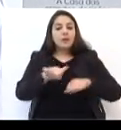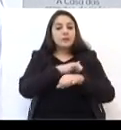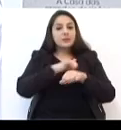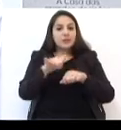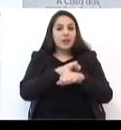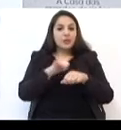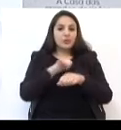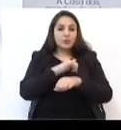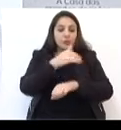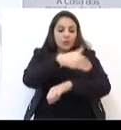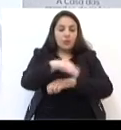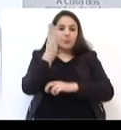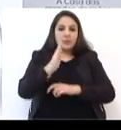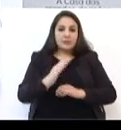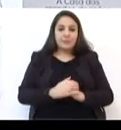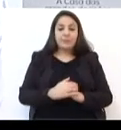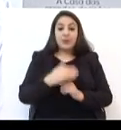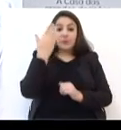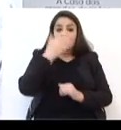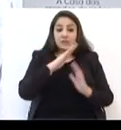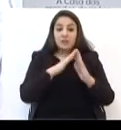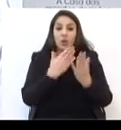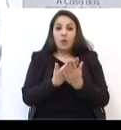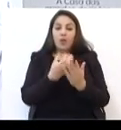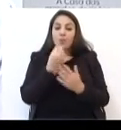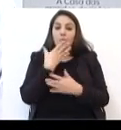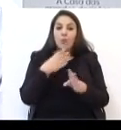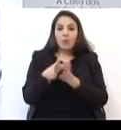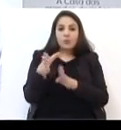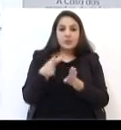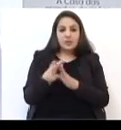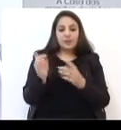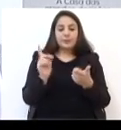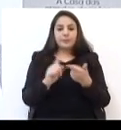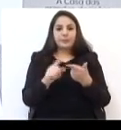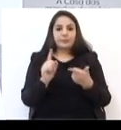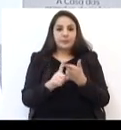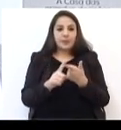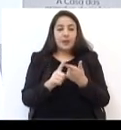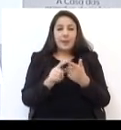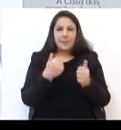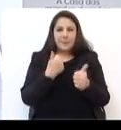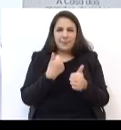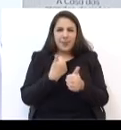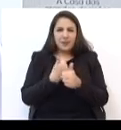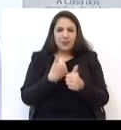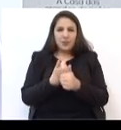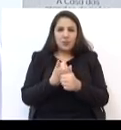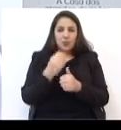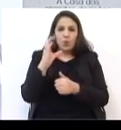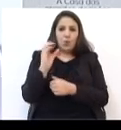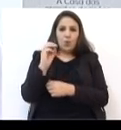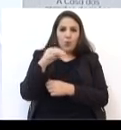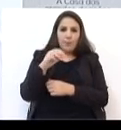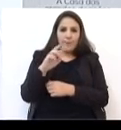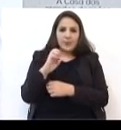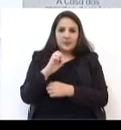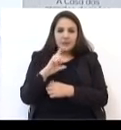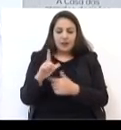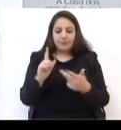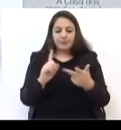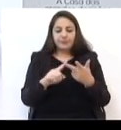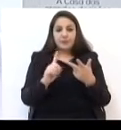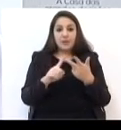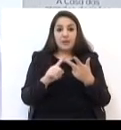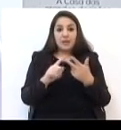que seria em frente ao Colégio Bom Conselho, e nas proximidades do Clube Comercial, na área central, e em frente